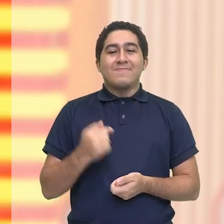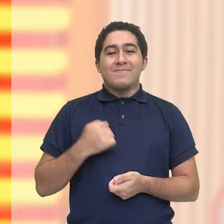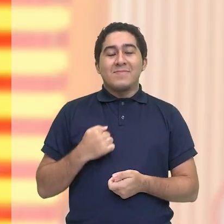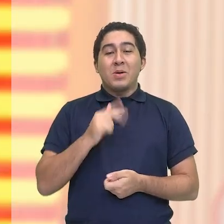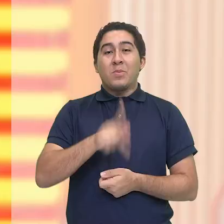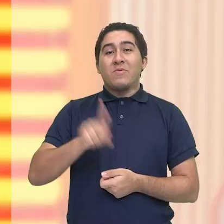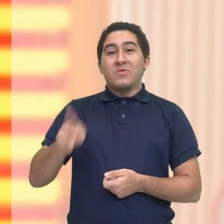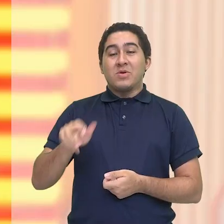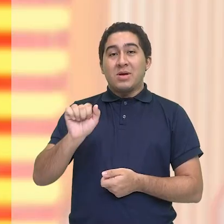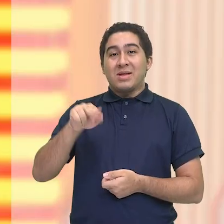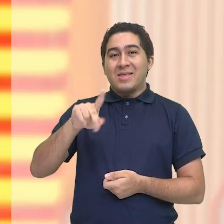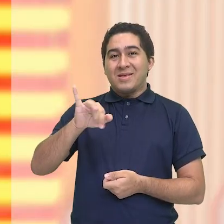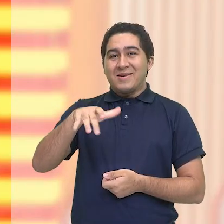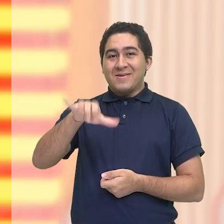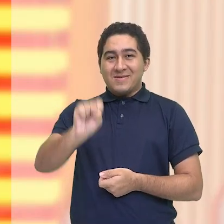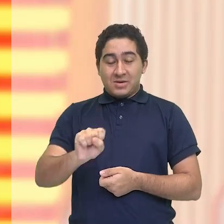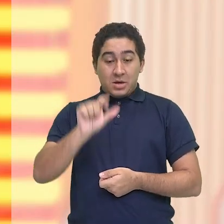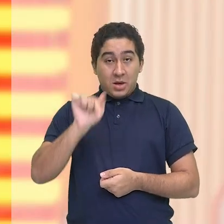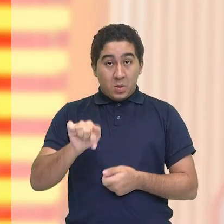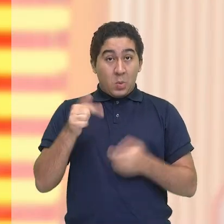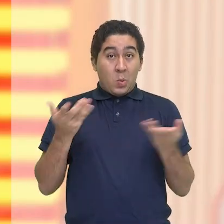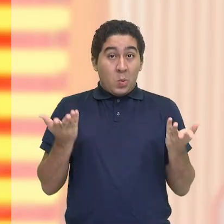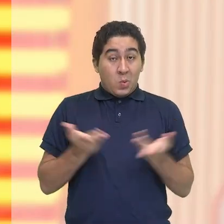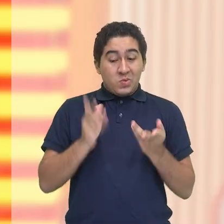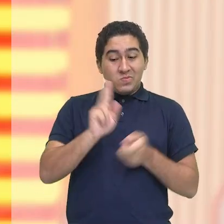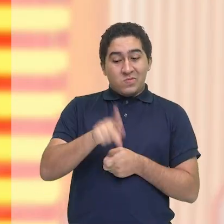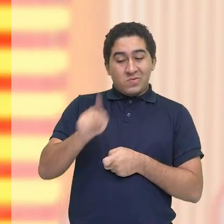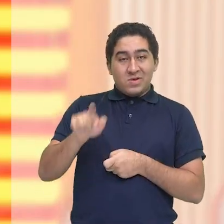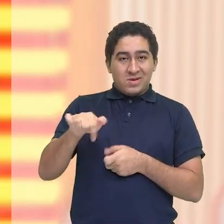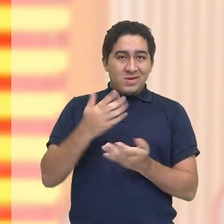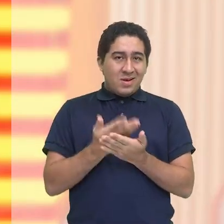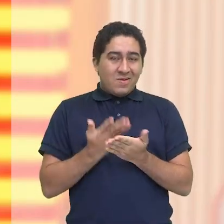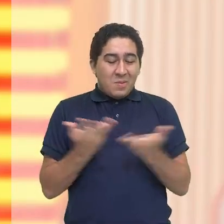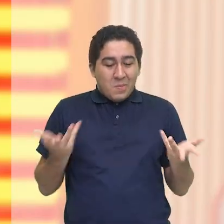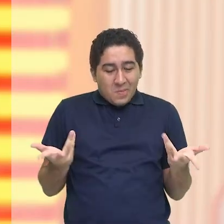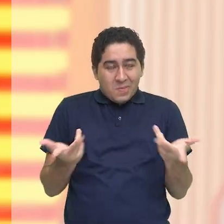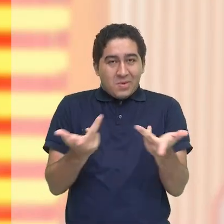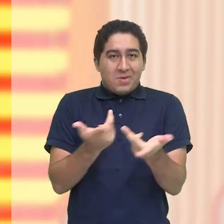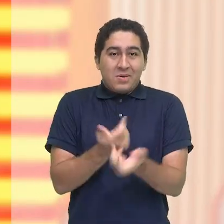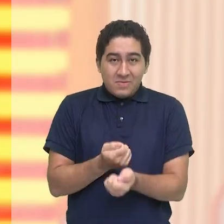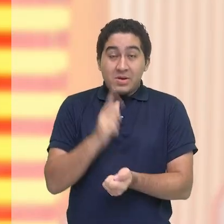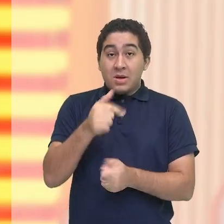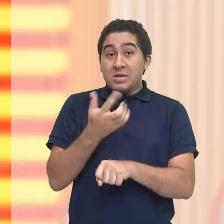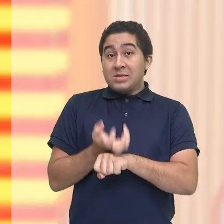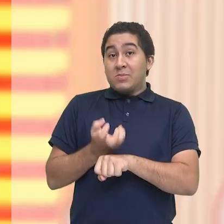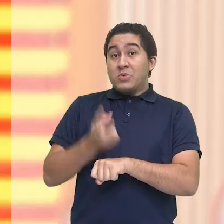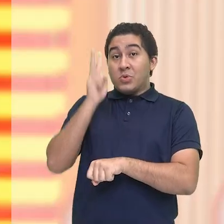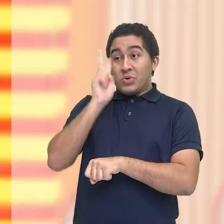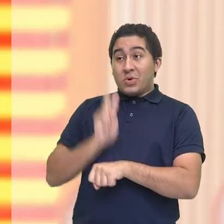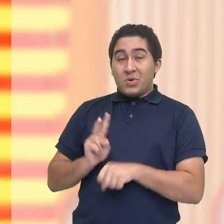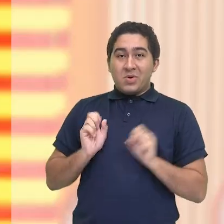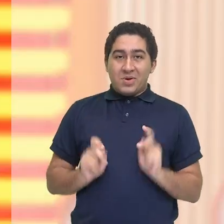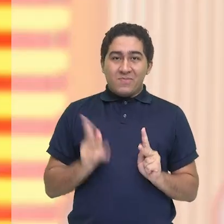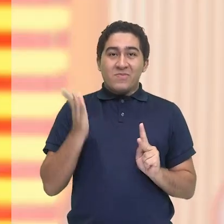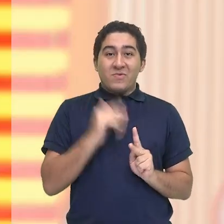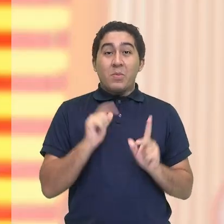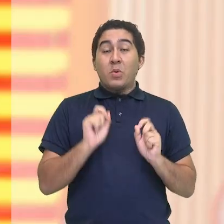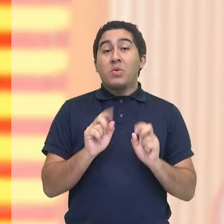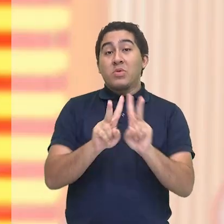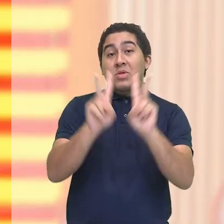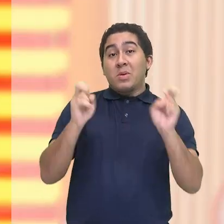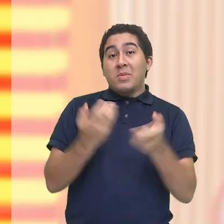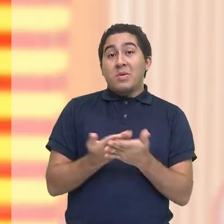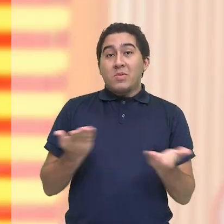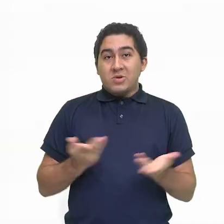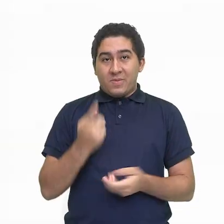professor Ananias Carvalho, serei o seu anfitrião nessa nossa aula magnífica, maravilhosa de História. Então vamos lá ver o tema